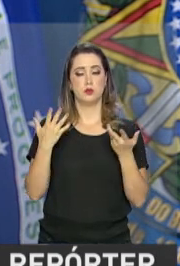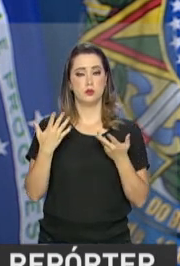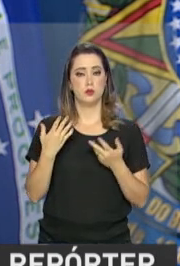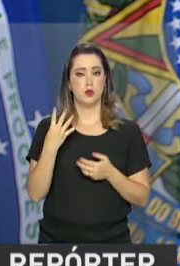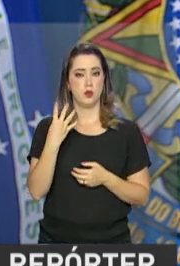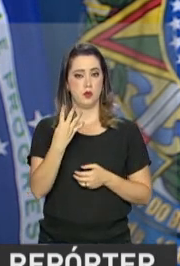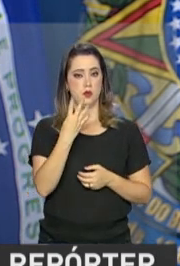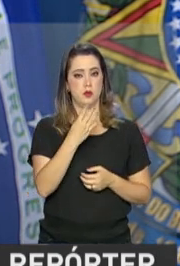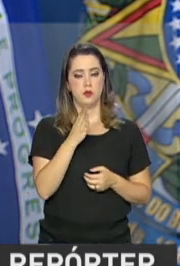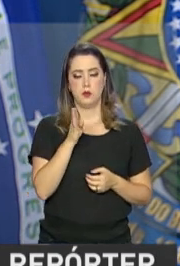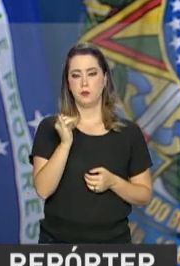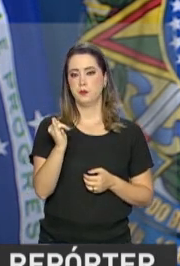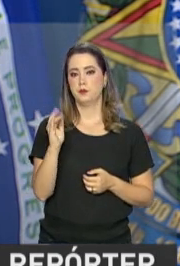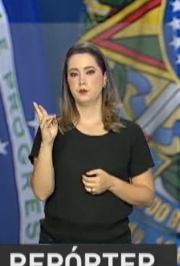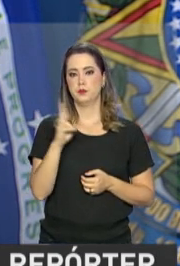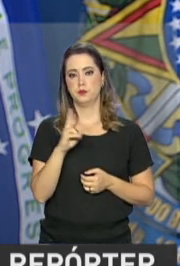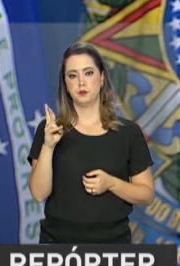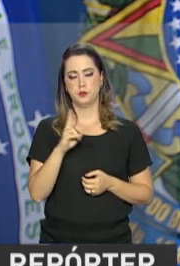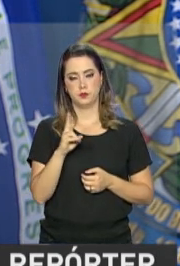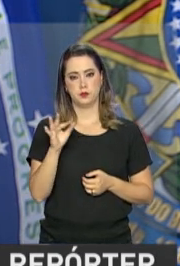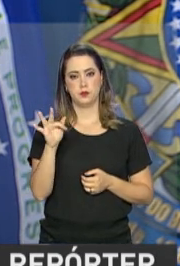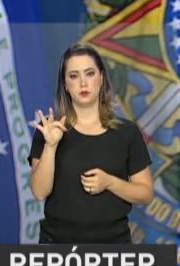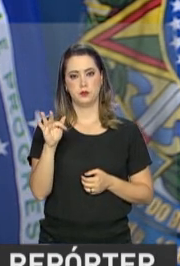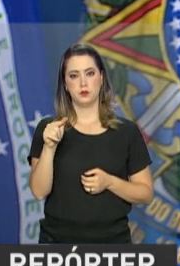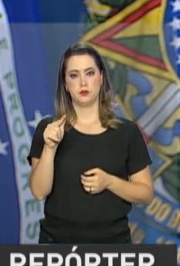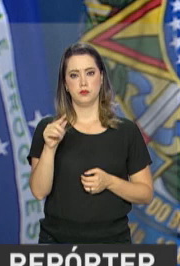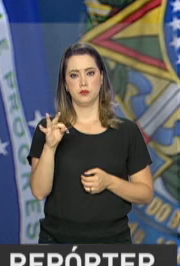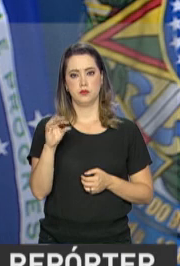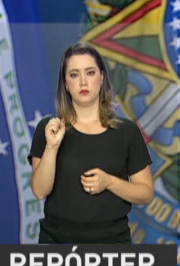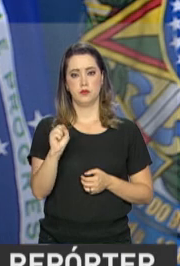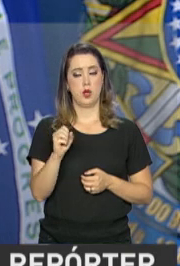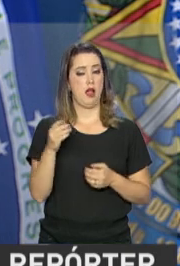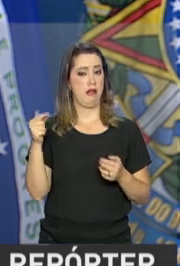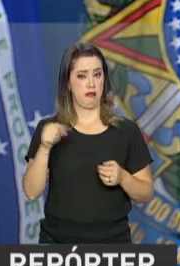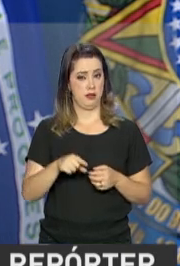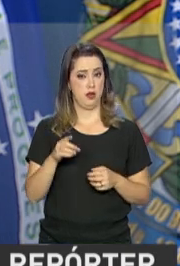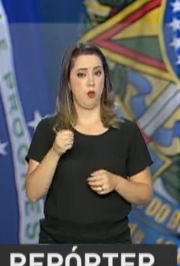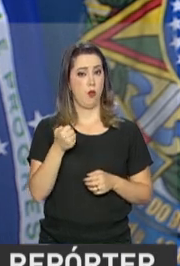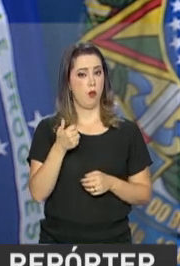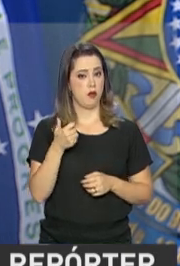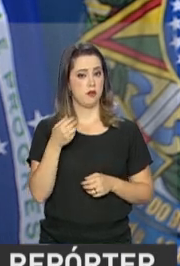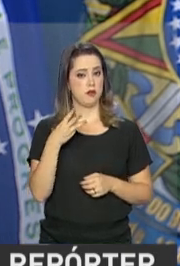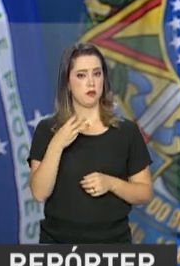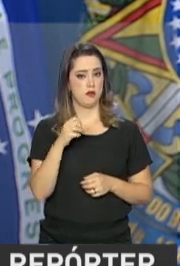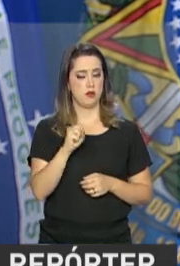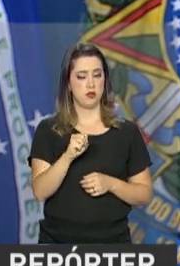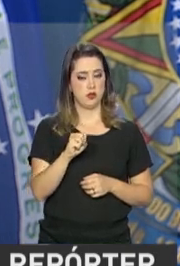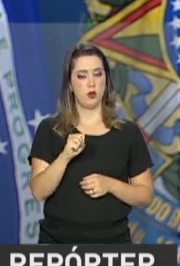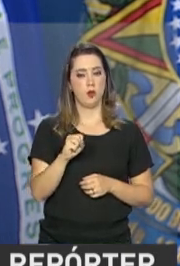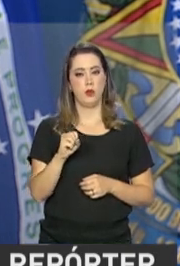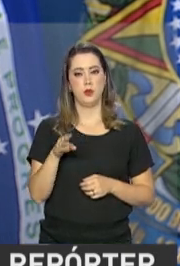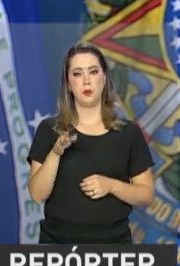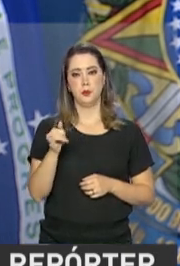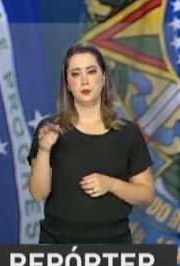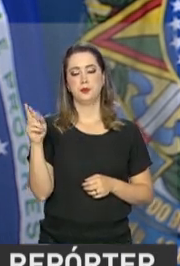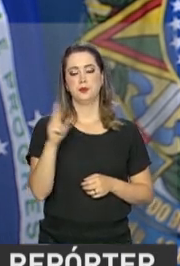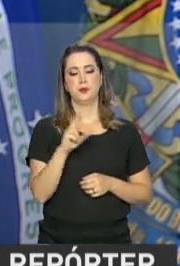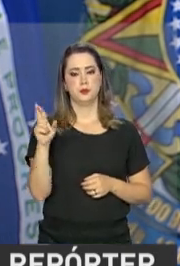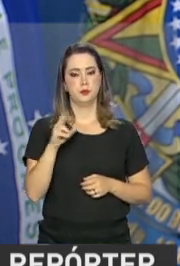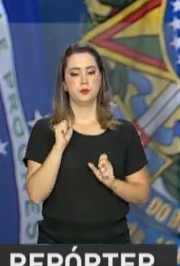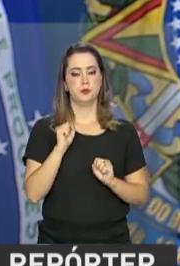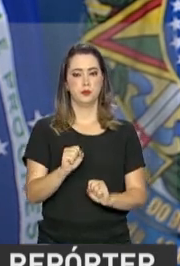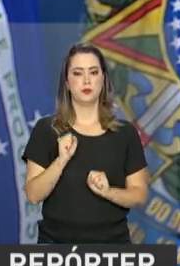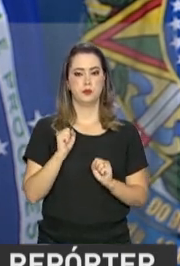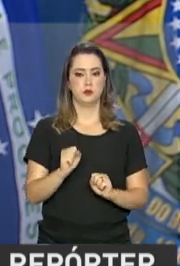44 bilhões do fundo de garantia mas aqui são quase 38 39 bilhões de reais que